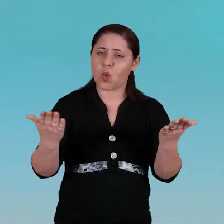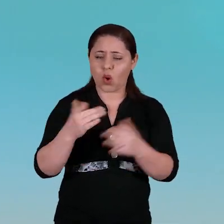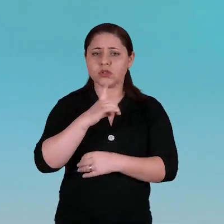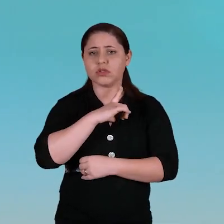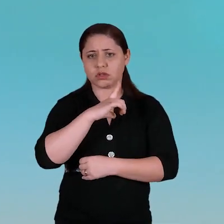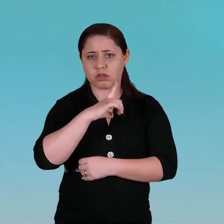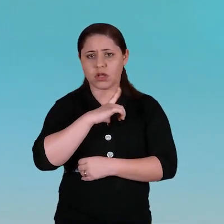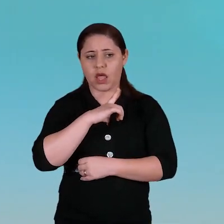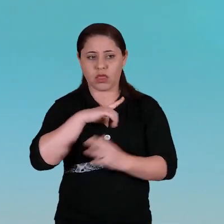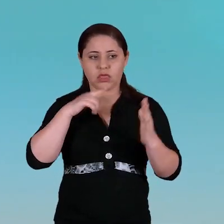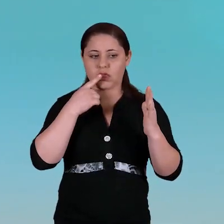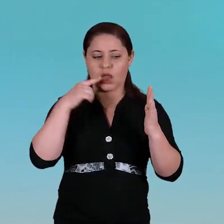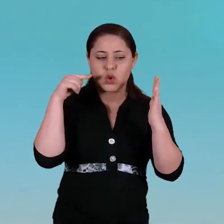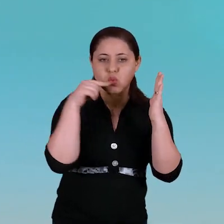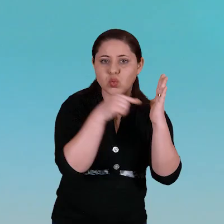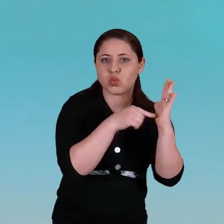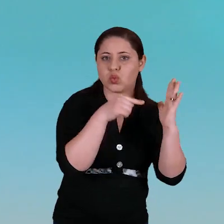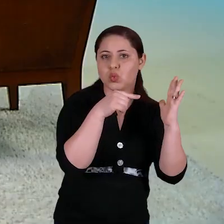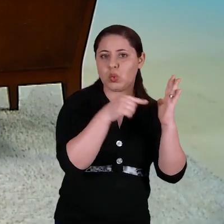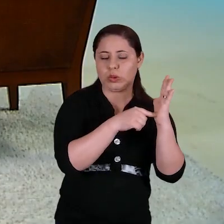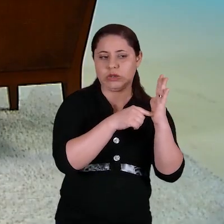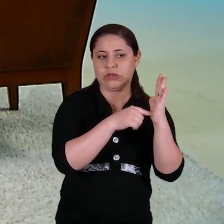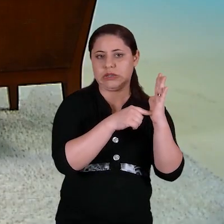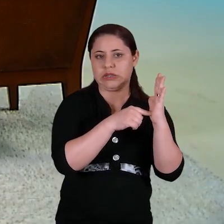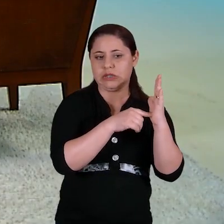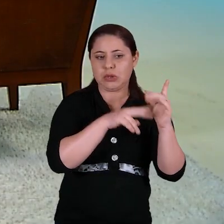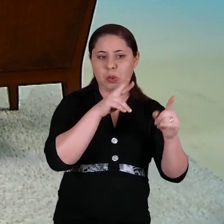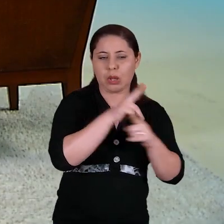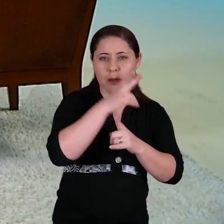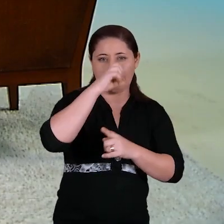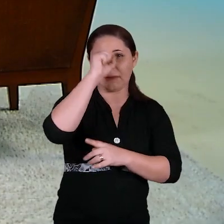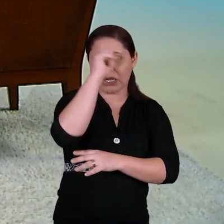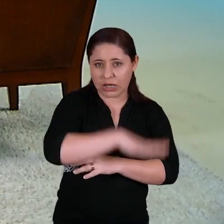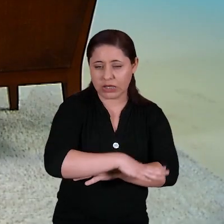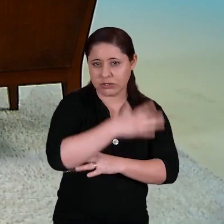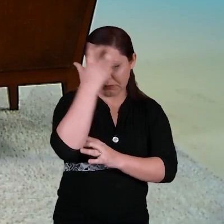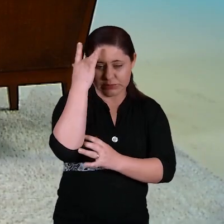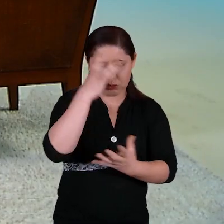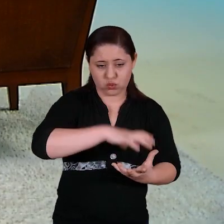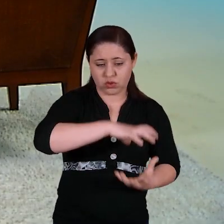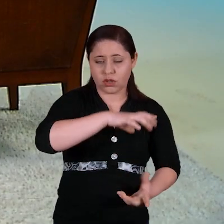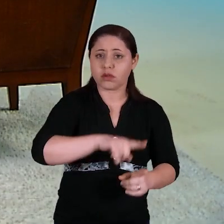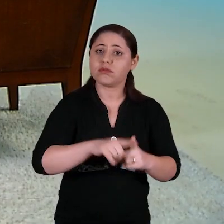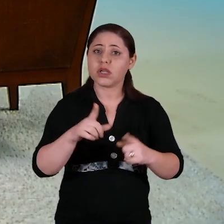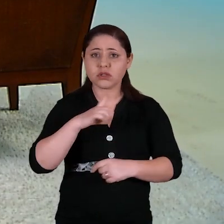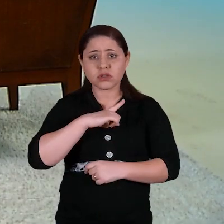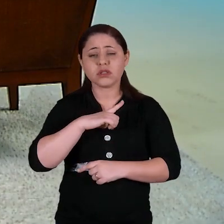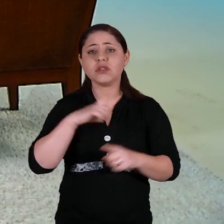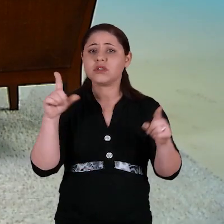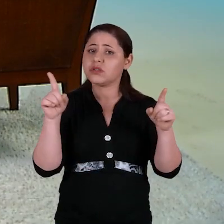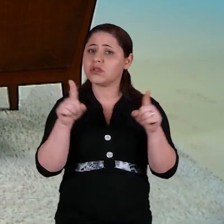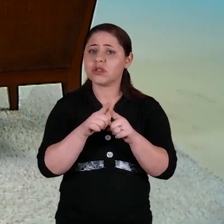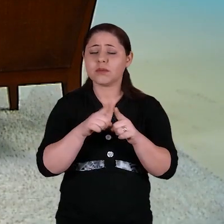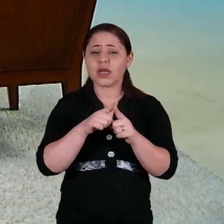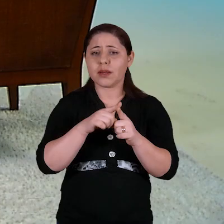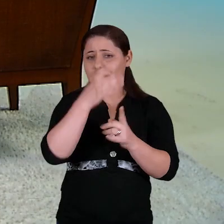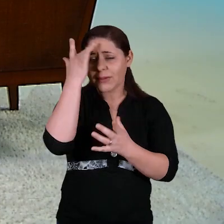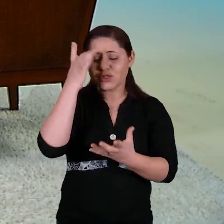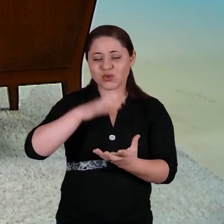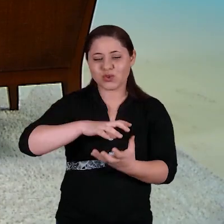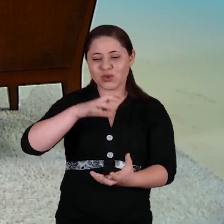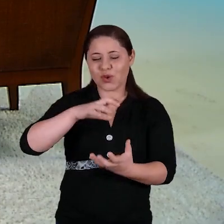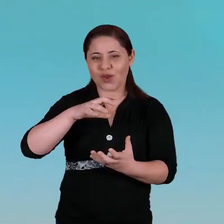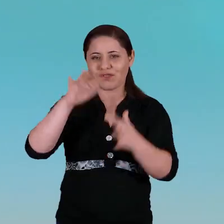existem muitas denúncias de negligência, de violência contra o idoso, existe sim, mas existem muitos idosos felizes,